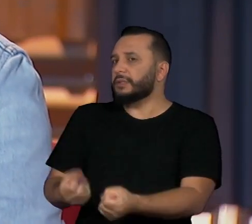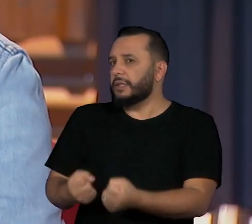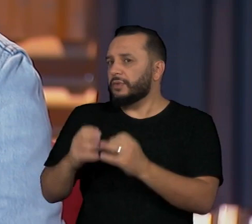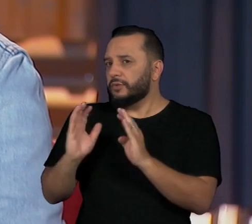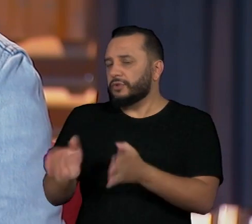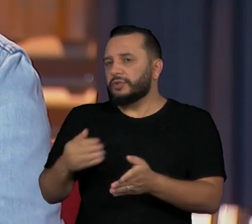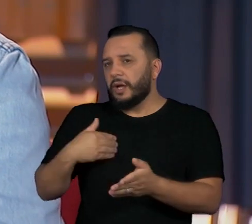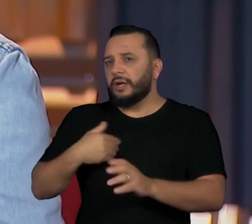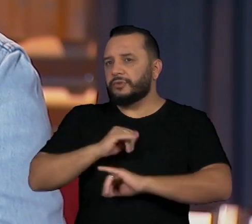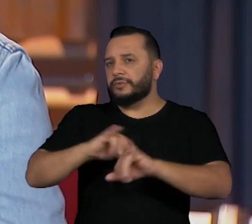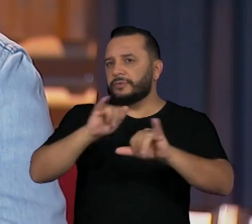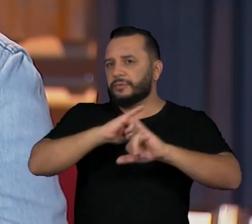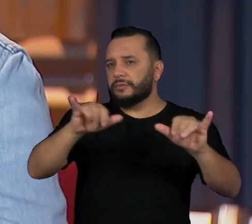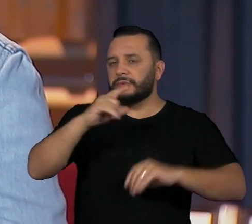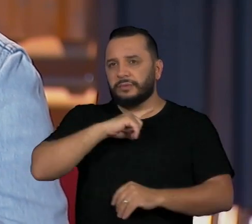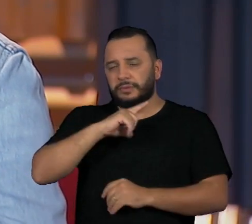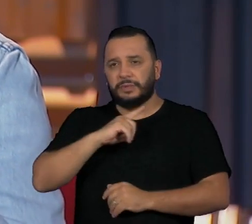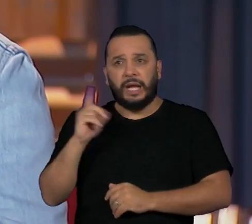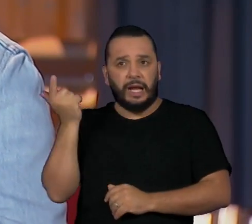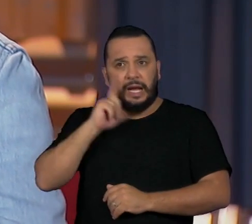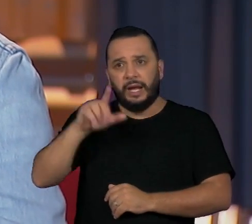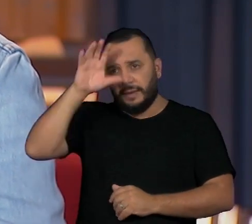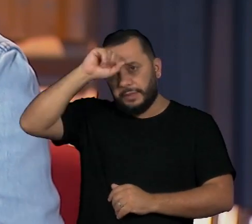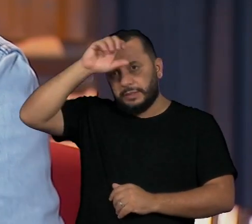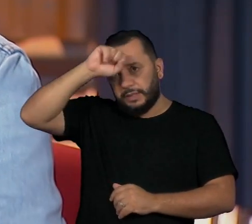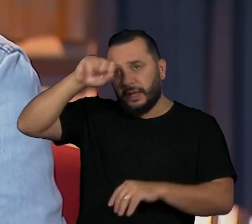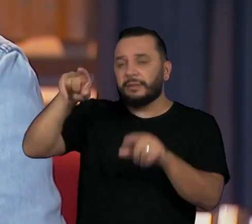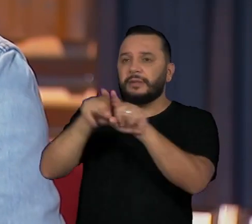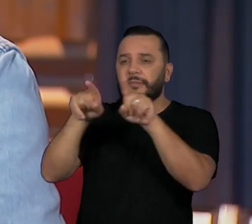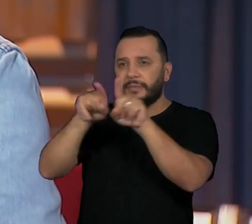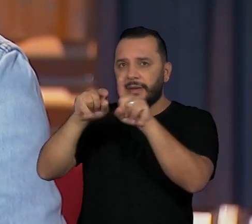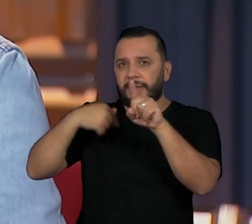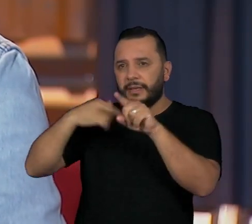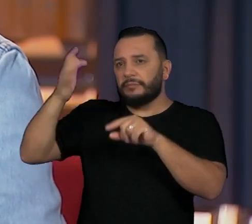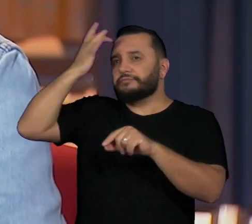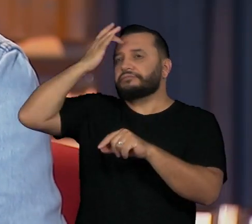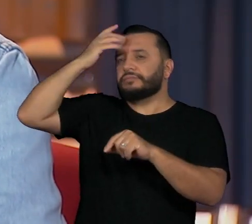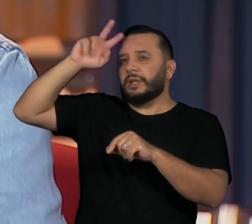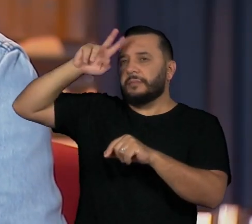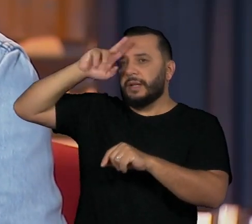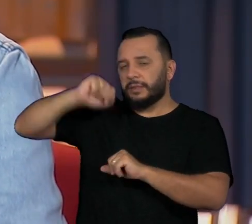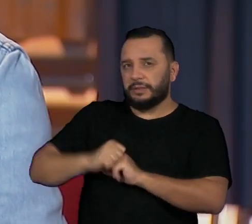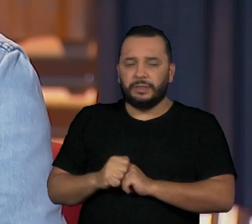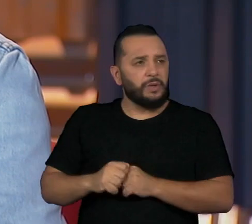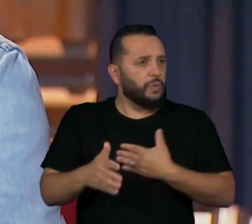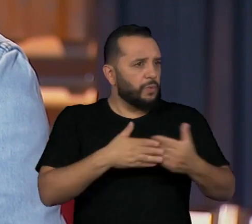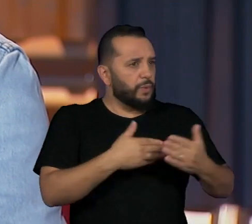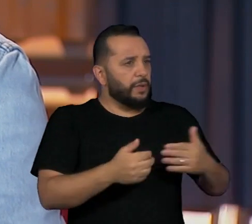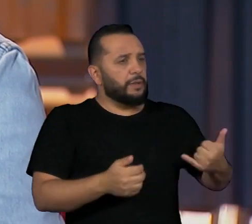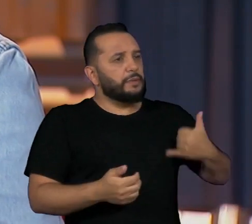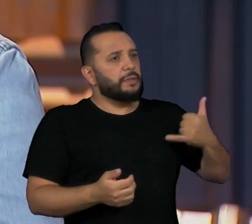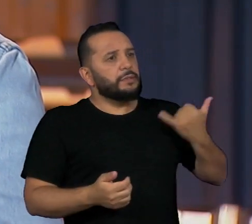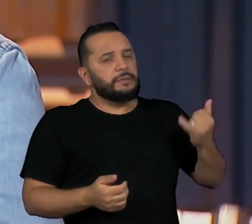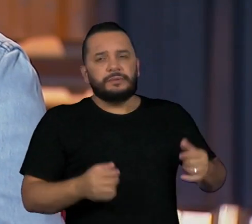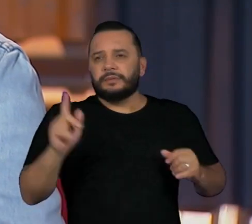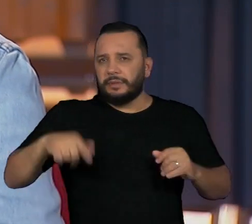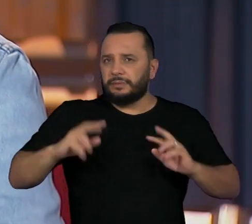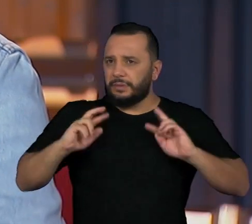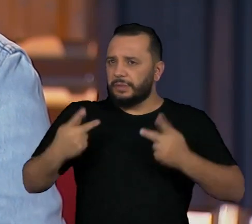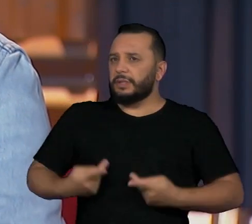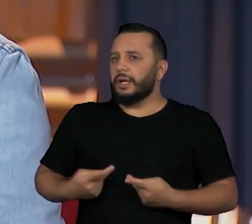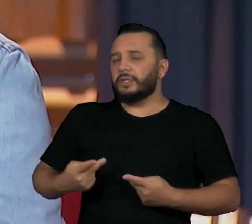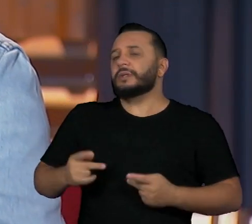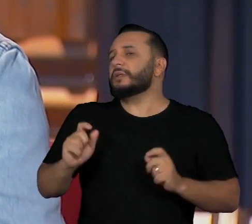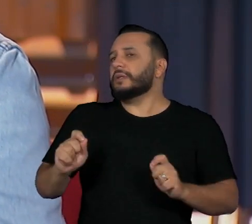publicação, a gente mostrou ganhos de aprendizado e memória. Em qualquer idade? Foi feito com seres humanos